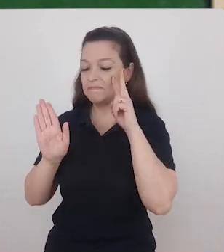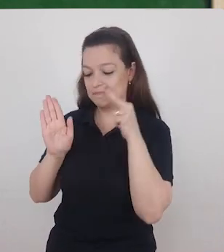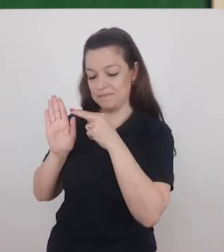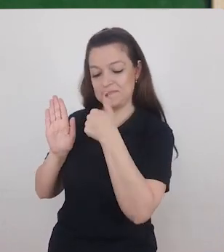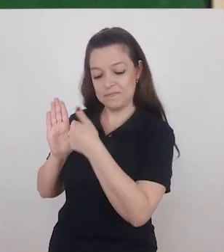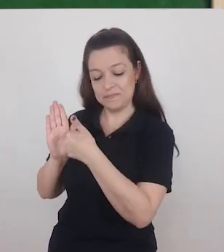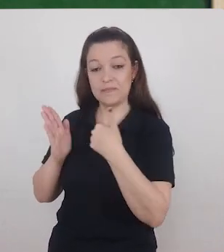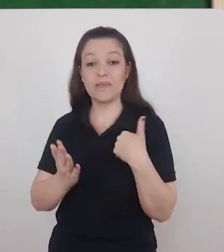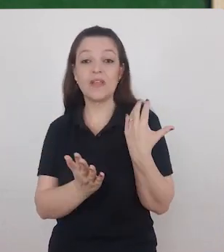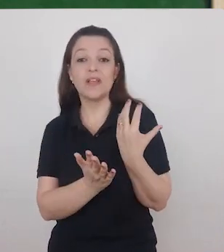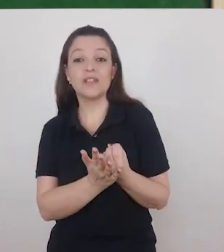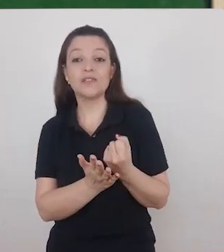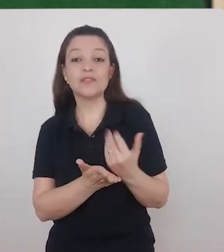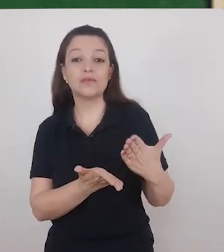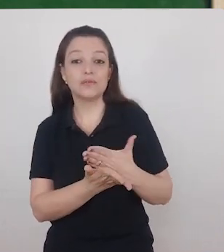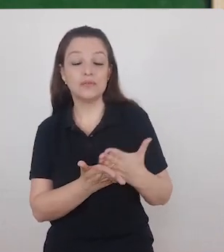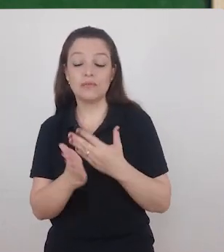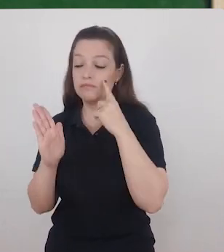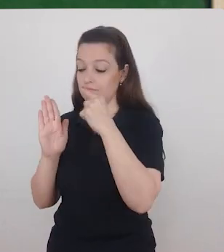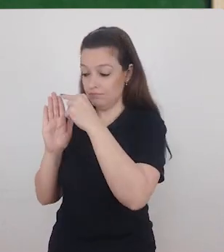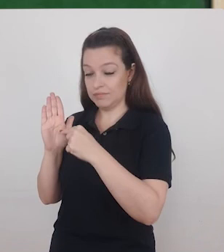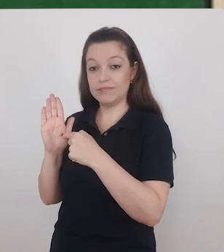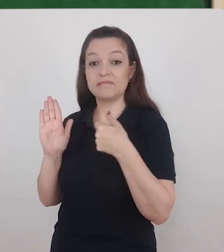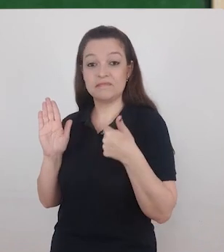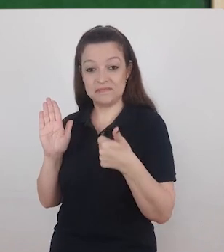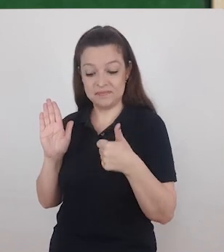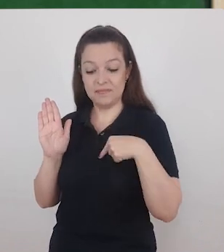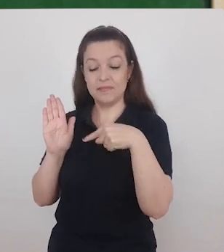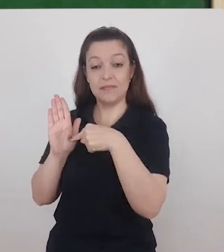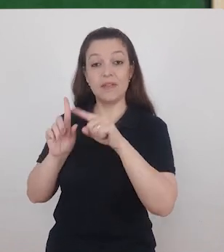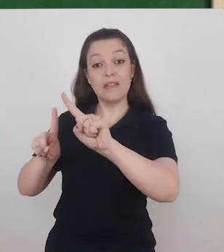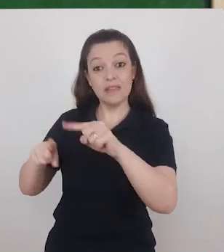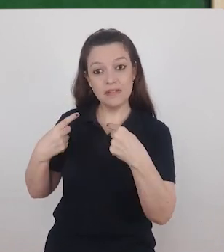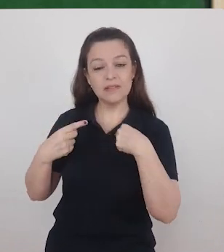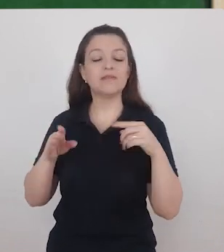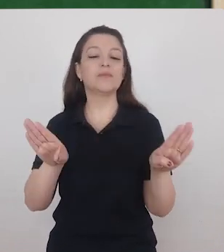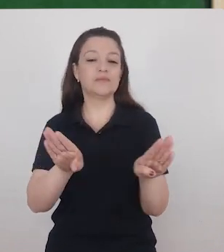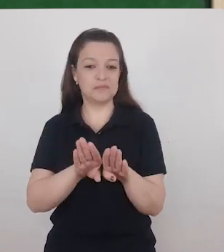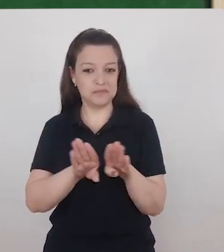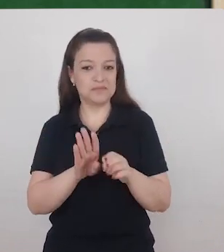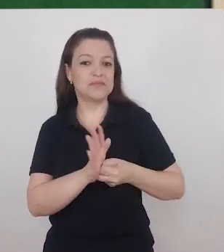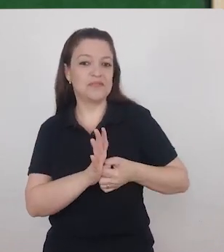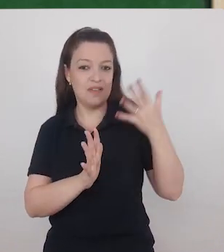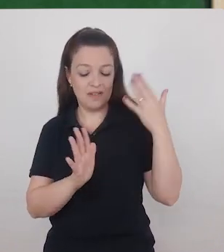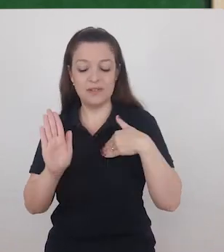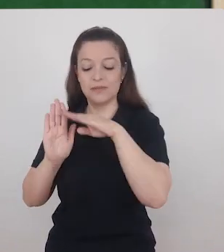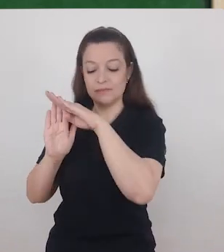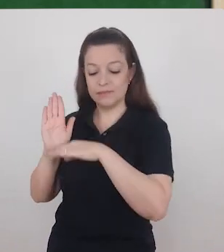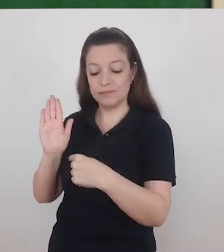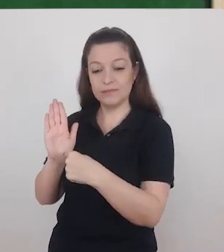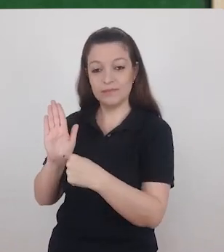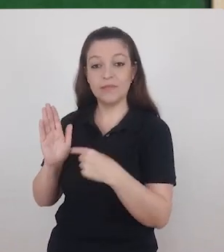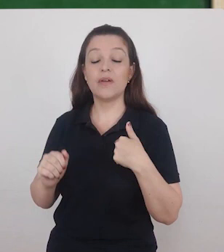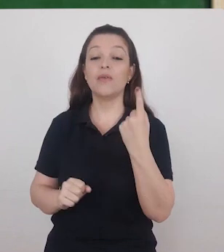no caderno? Também tivemos! Tivemos desafios? Muitos desafios! E finalizamos a nossa aula